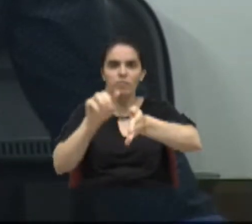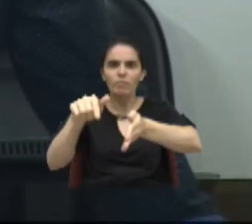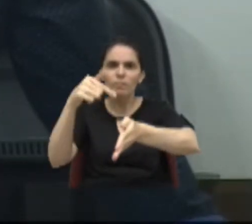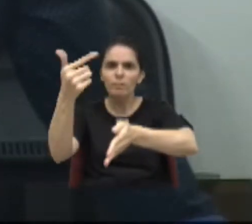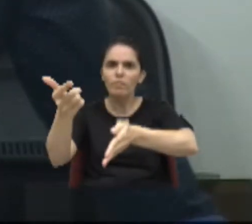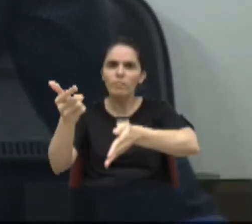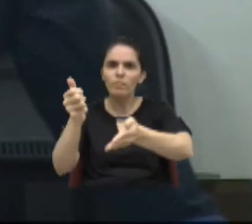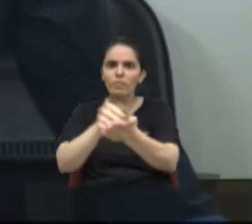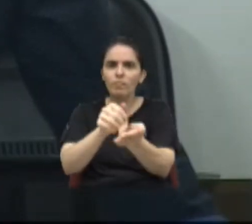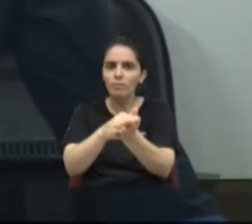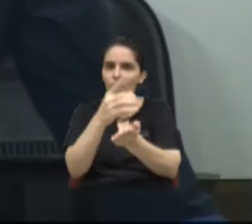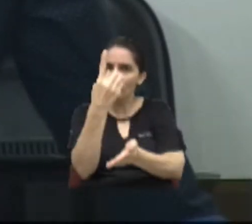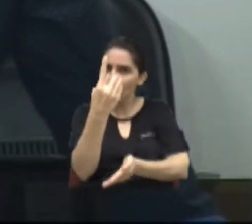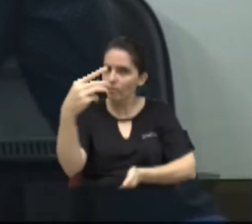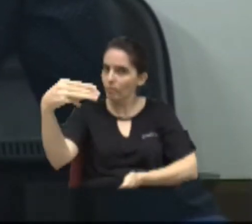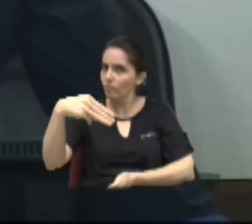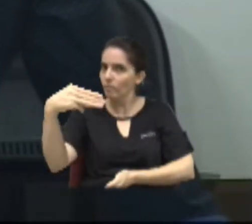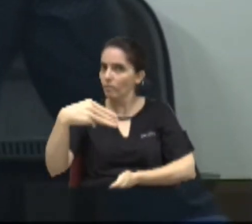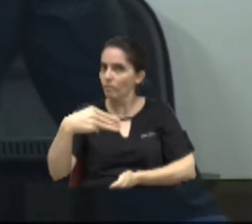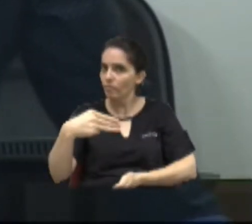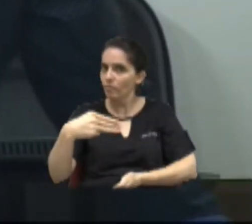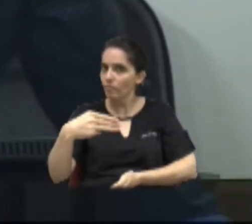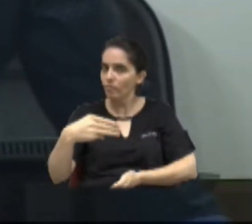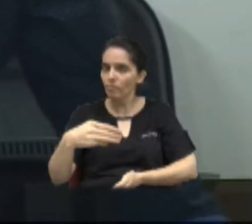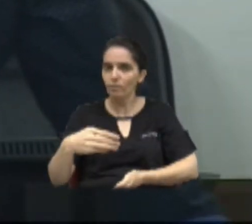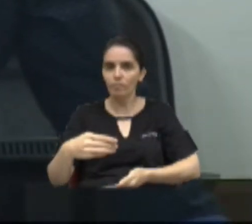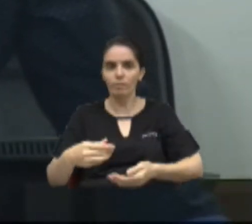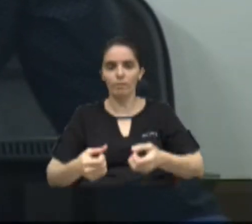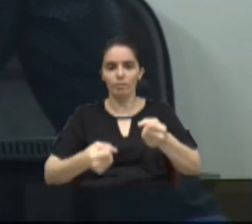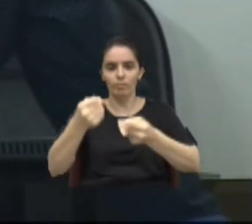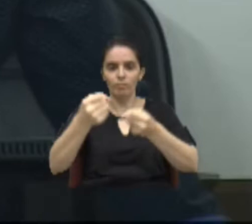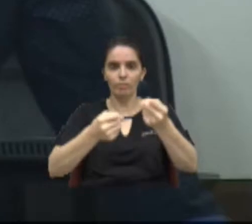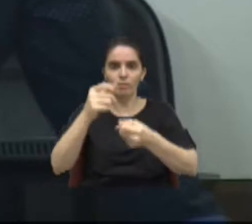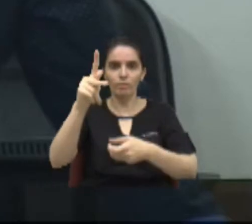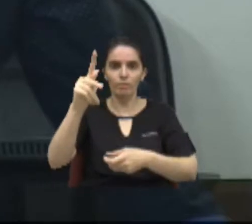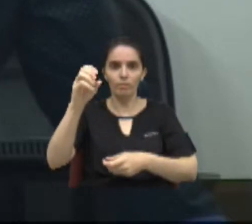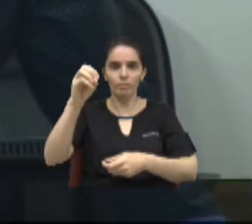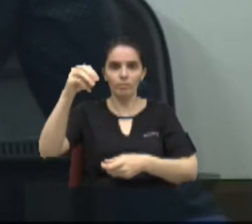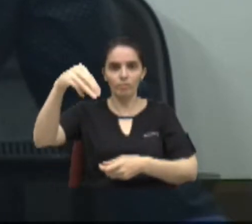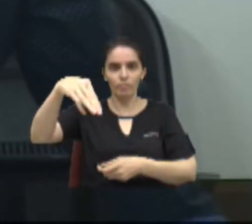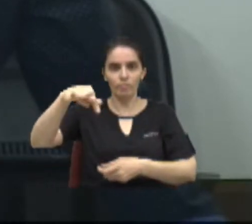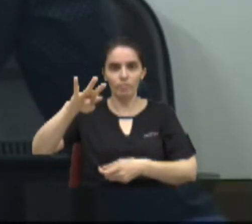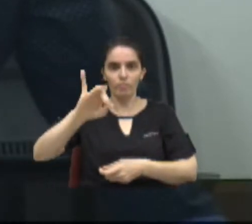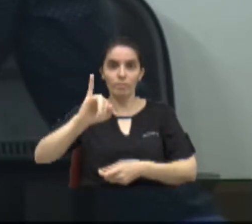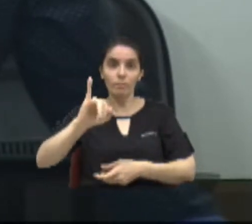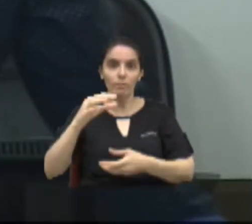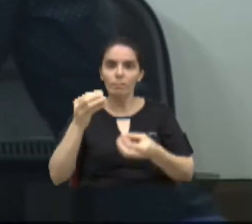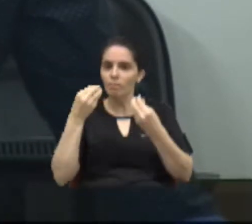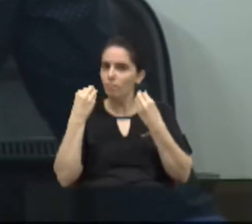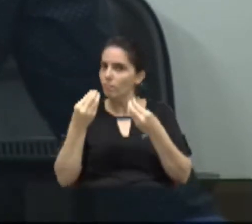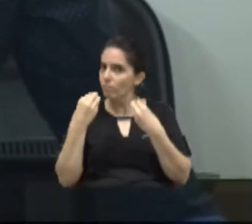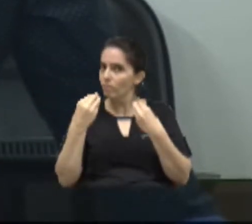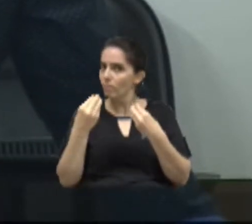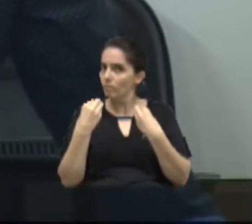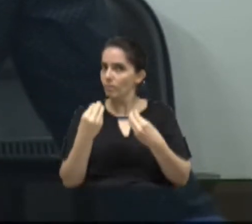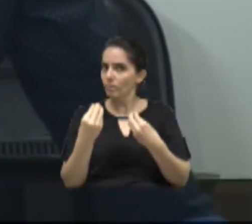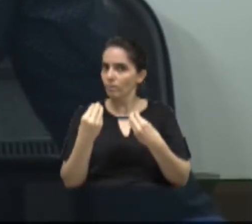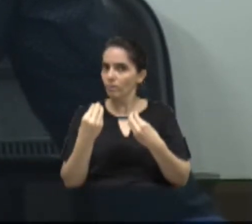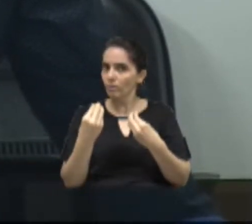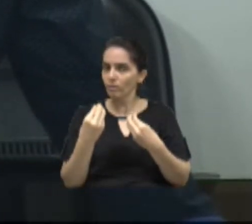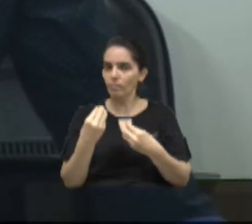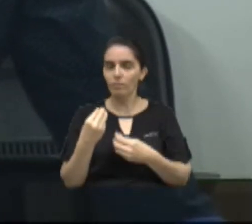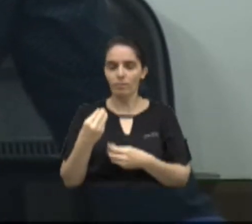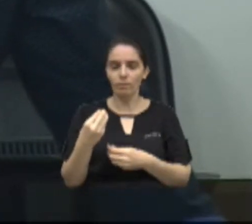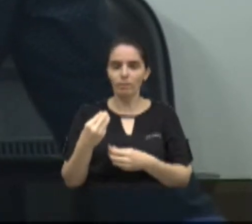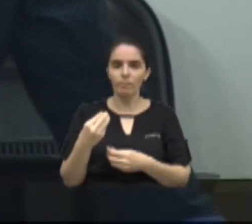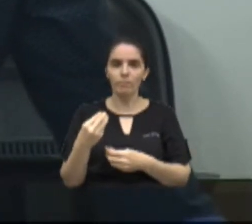multa, dentro de 1 minuto, com uma Kombi antiga fazendo entrega. Então, a minha dúvida é, será que uma Kombi consegue 120?